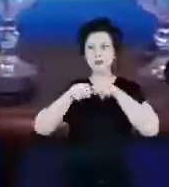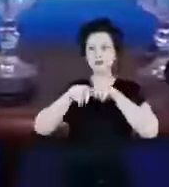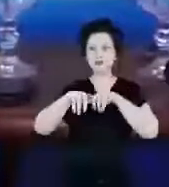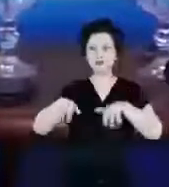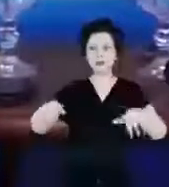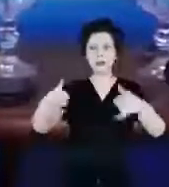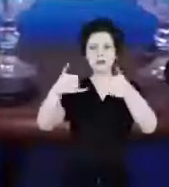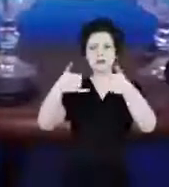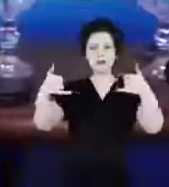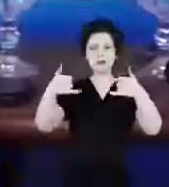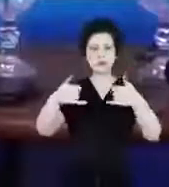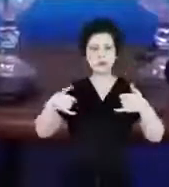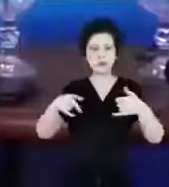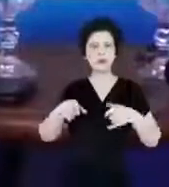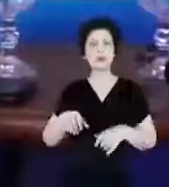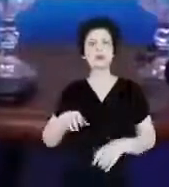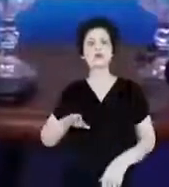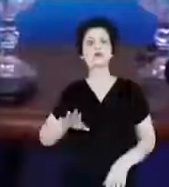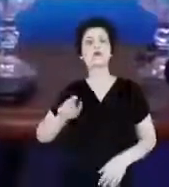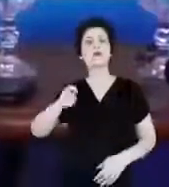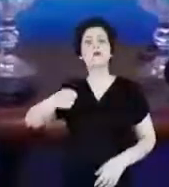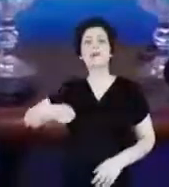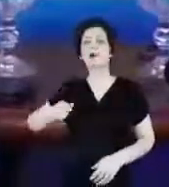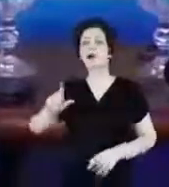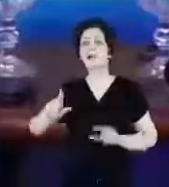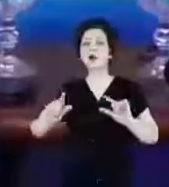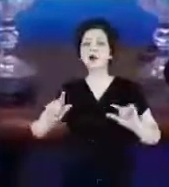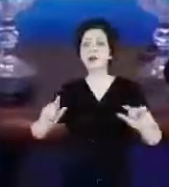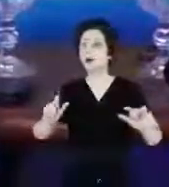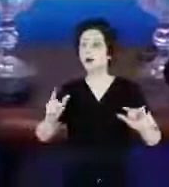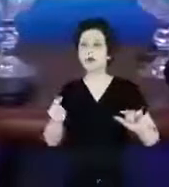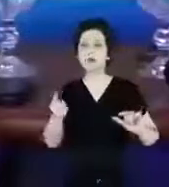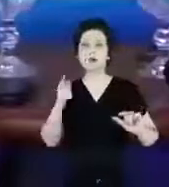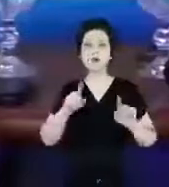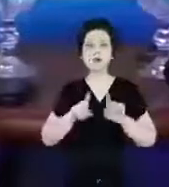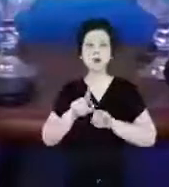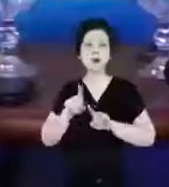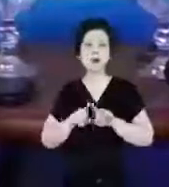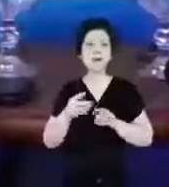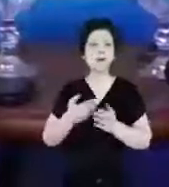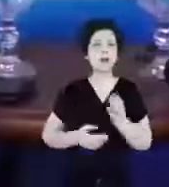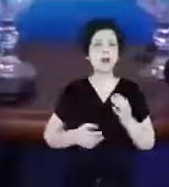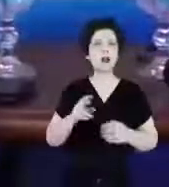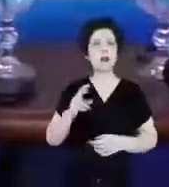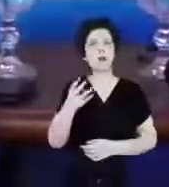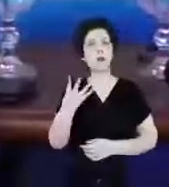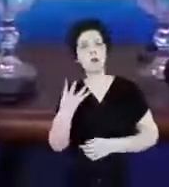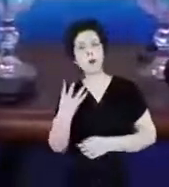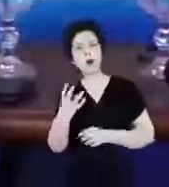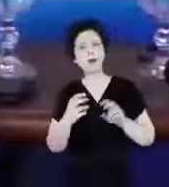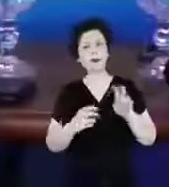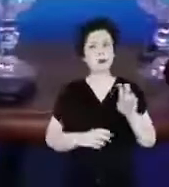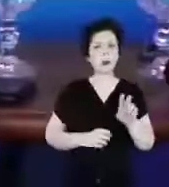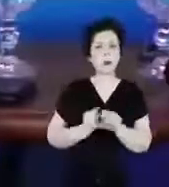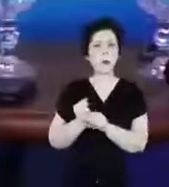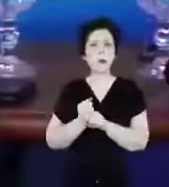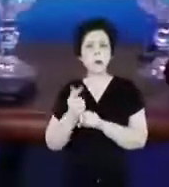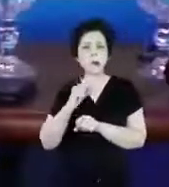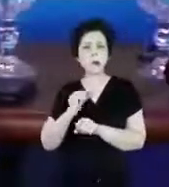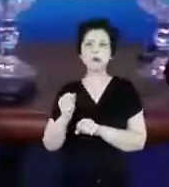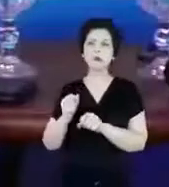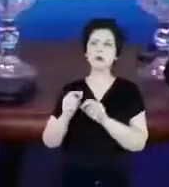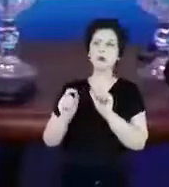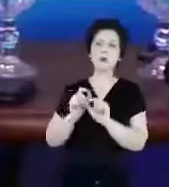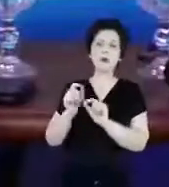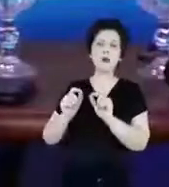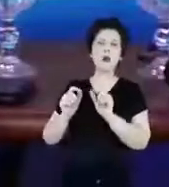Né? Você faz o leilão de transmissão e você pode perder 4, 5 anos para poder construir uma linha de transmissão num país como o